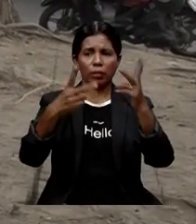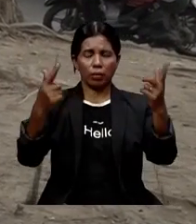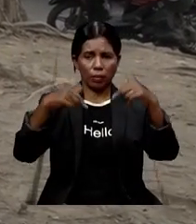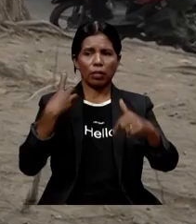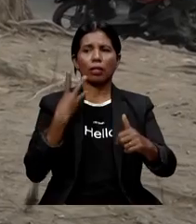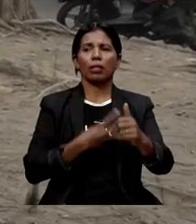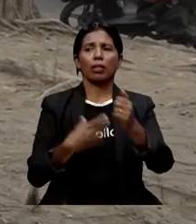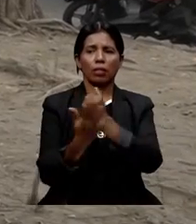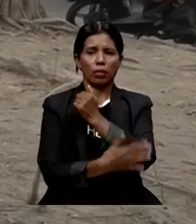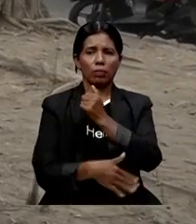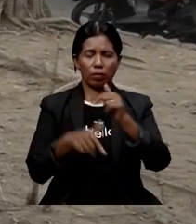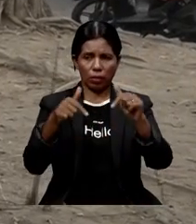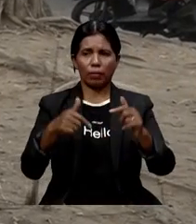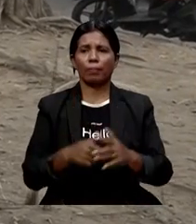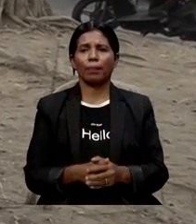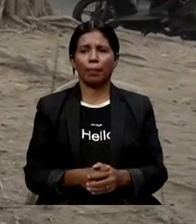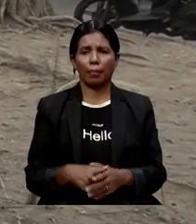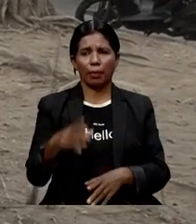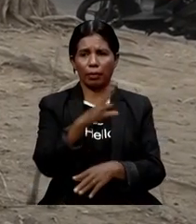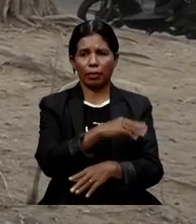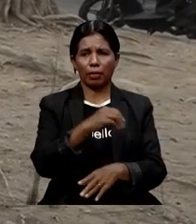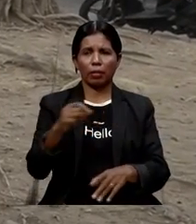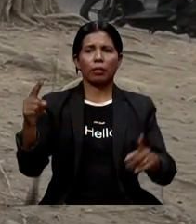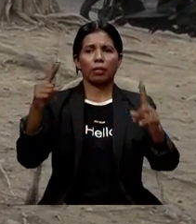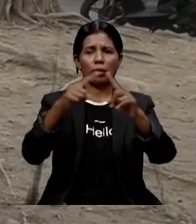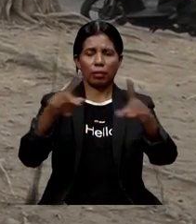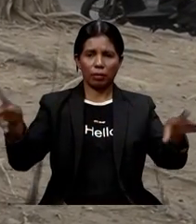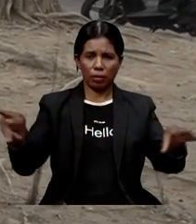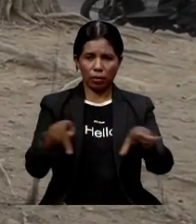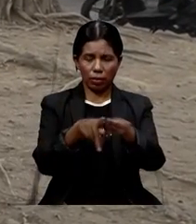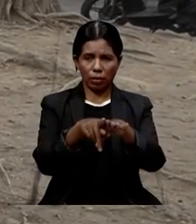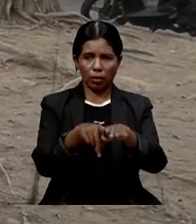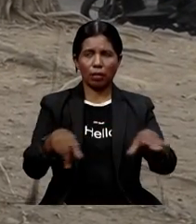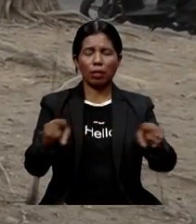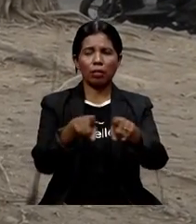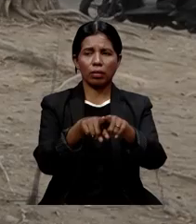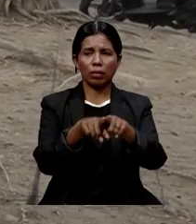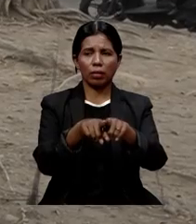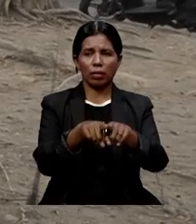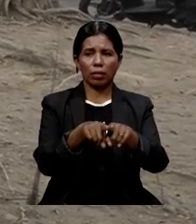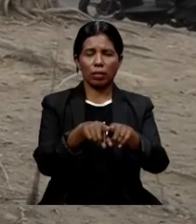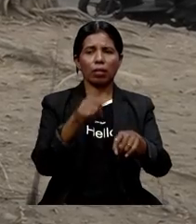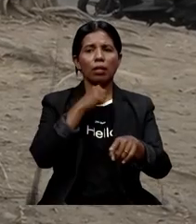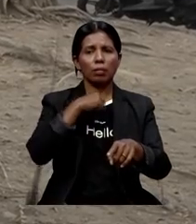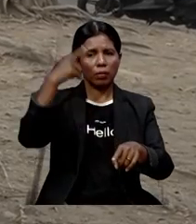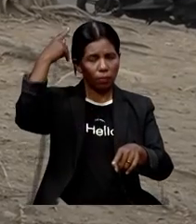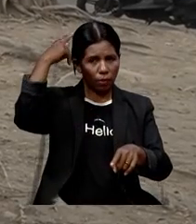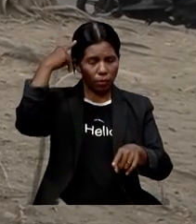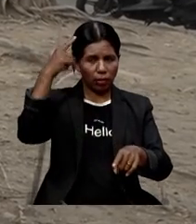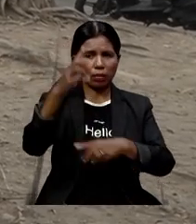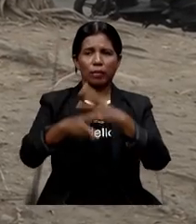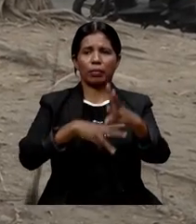itinerai idane. No ba ninia presensa nudar Santo Padre ya